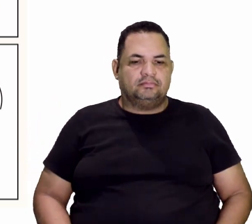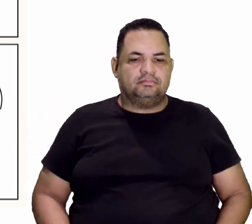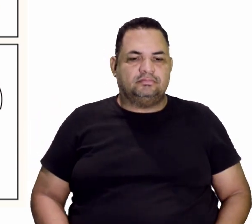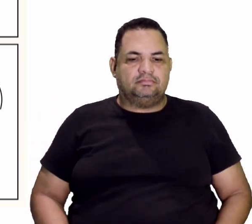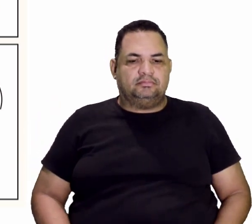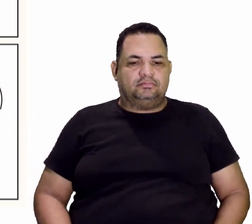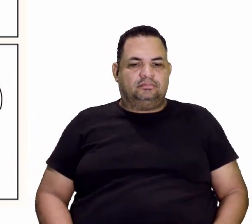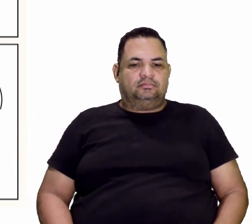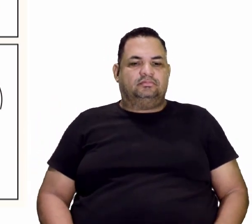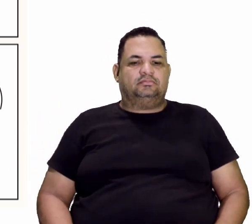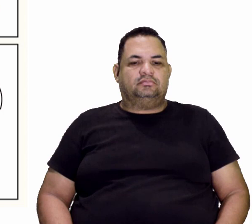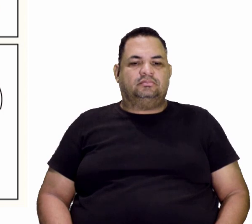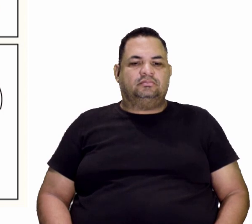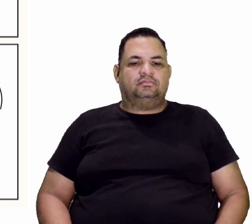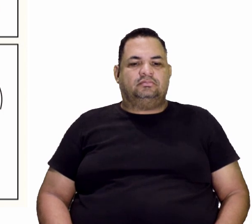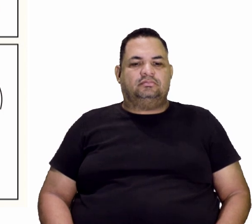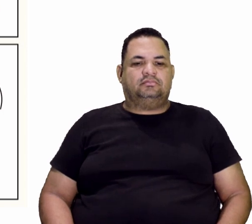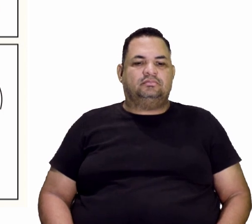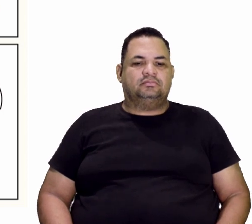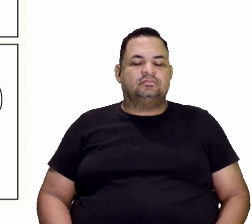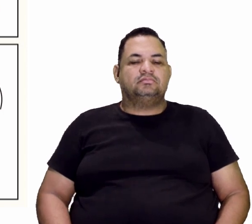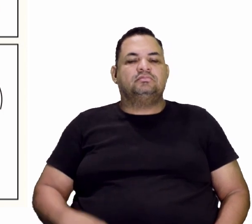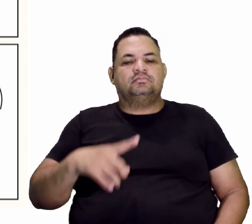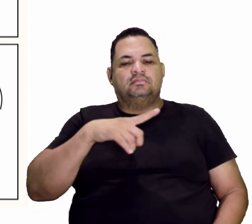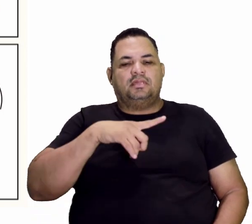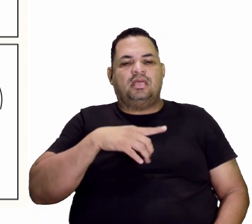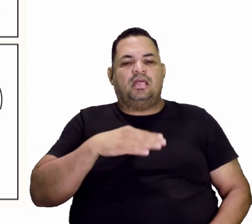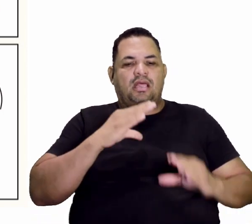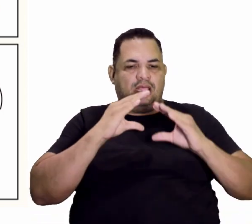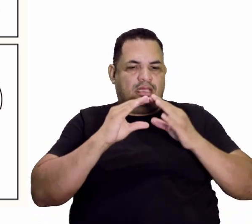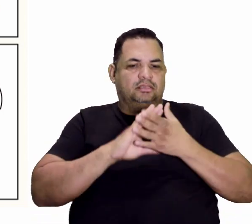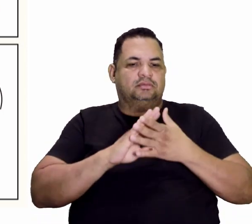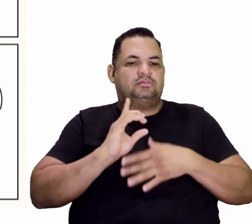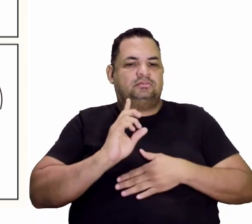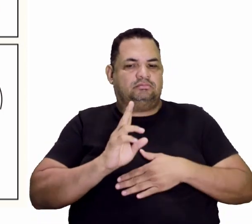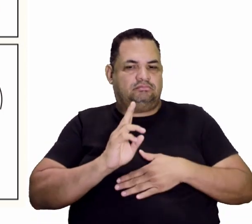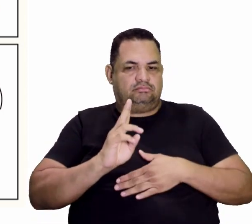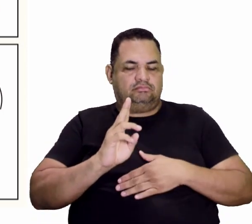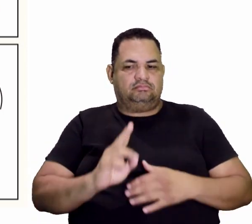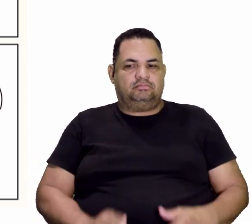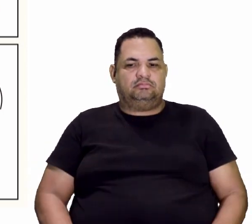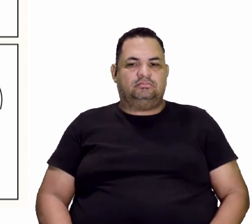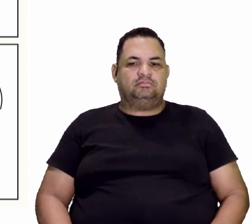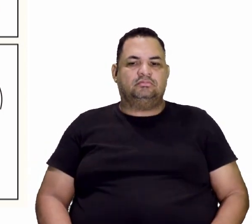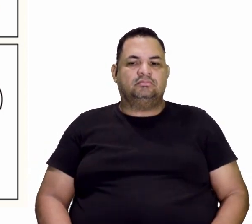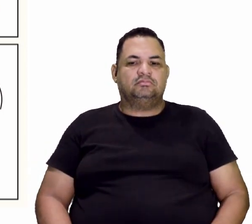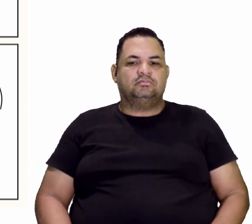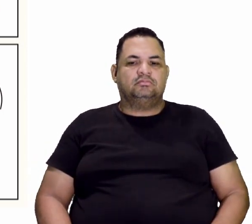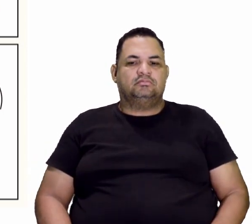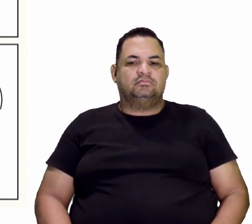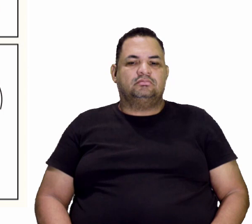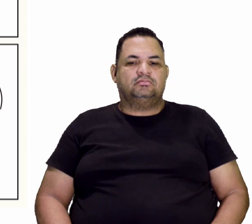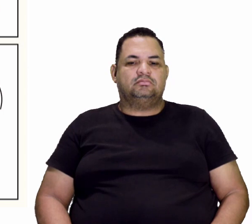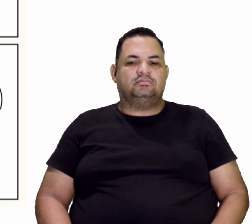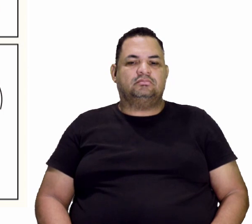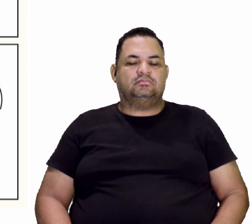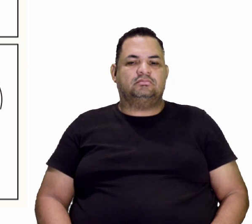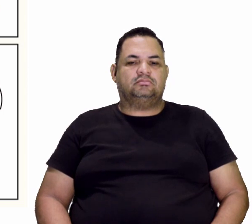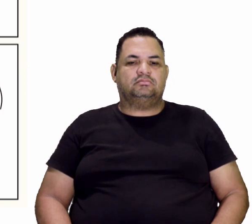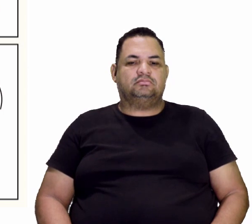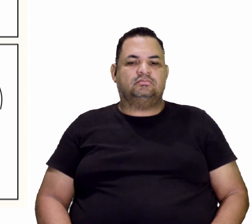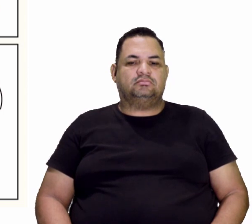Aí esse responde, sim, terá lanche que só. O que significa que só? Essa expressão.